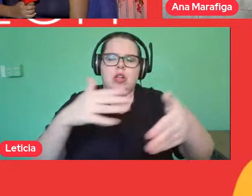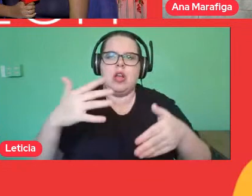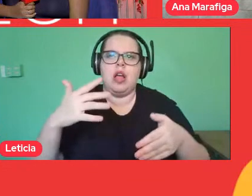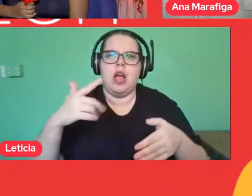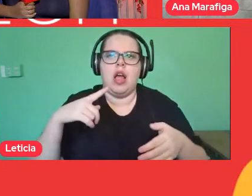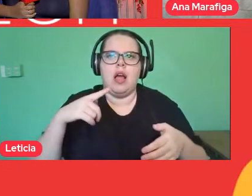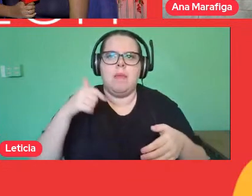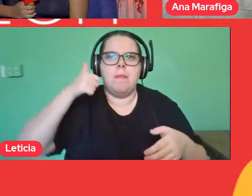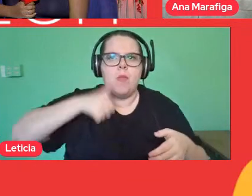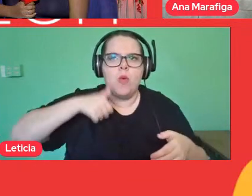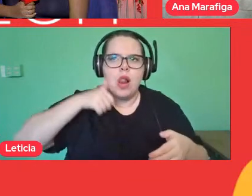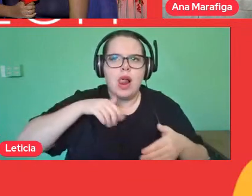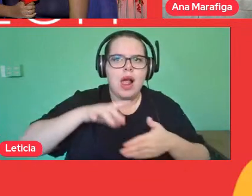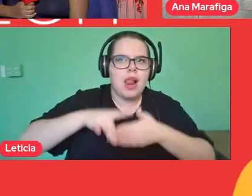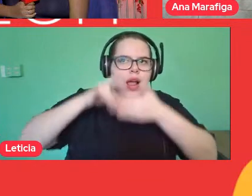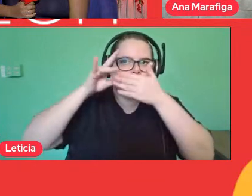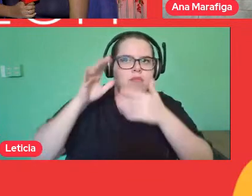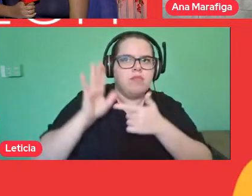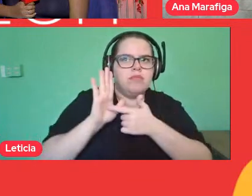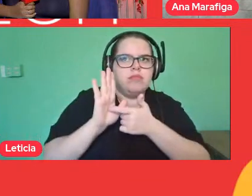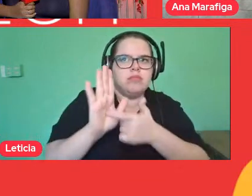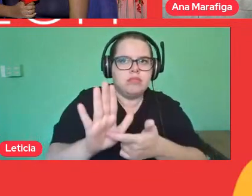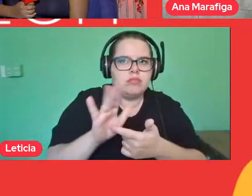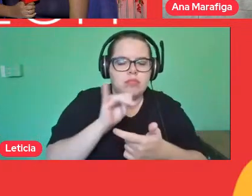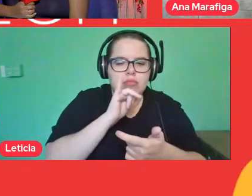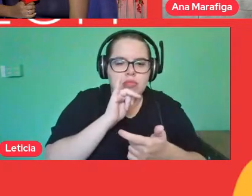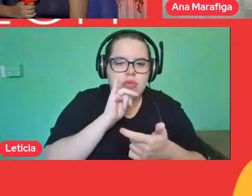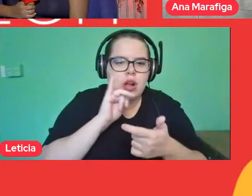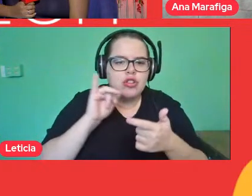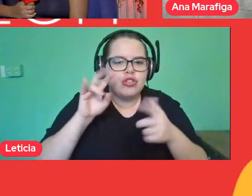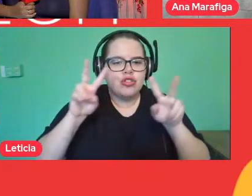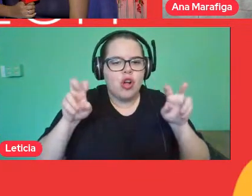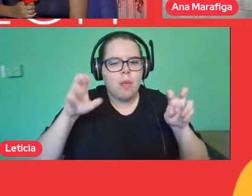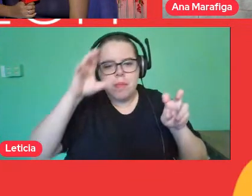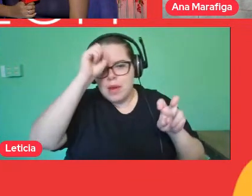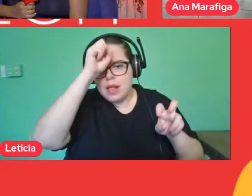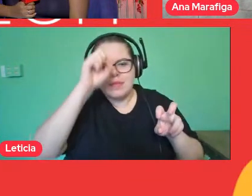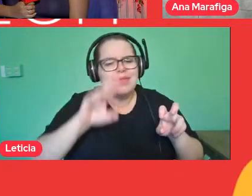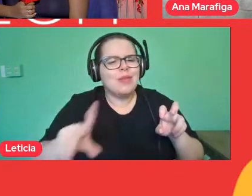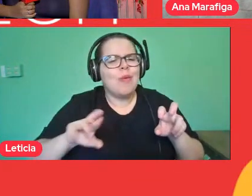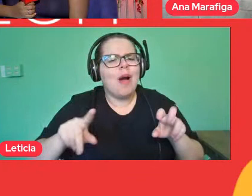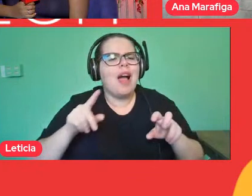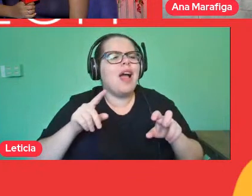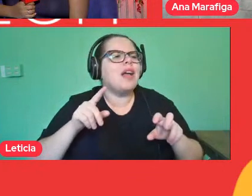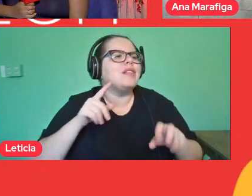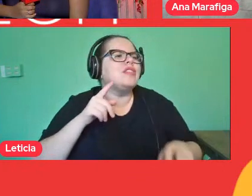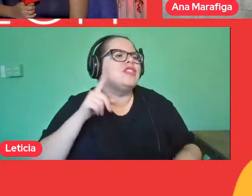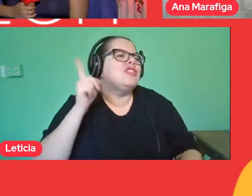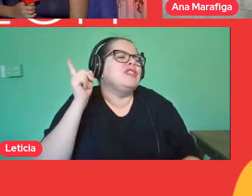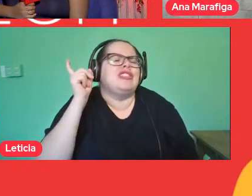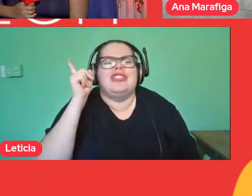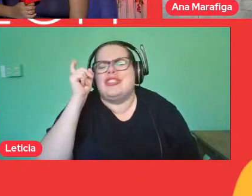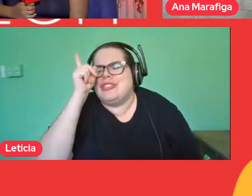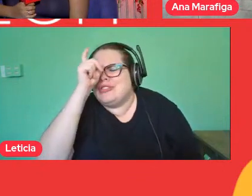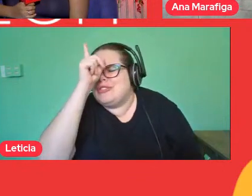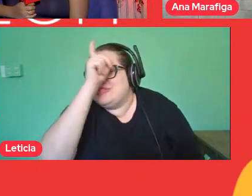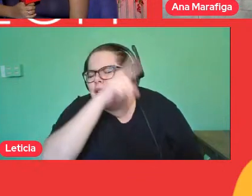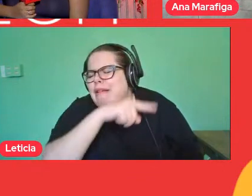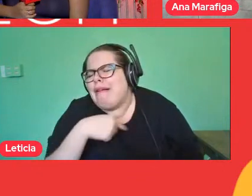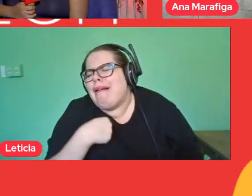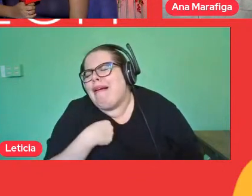líderes, vou falar um pouquinho de aprendizados, não é porque foi difícil para a gente, né?